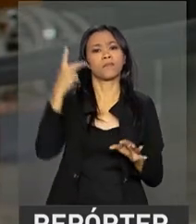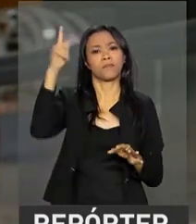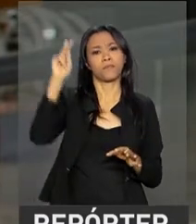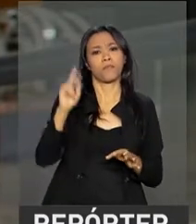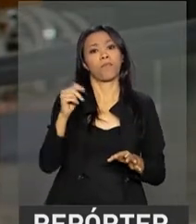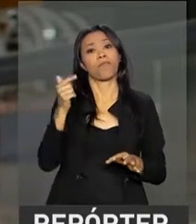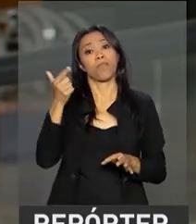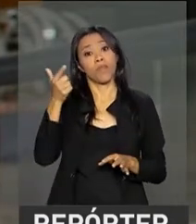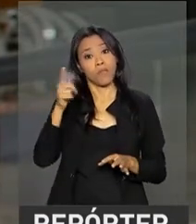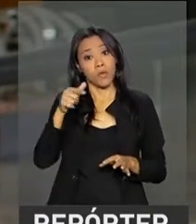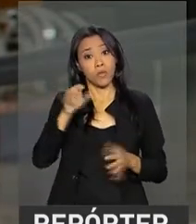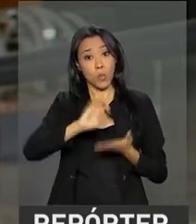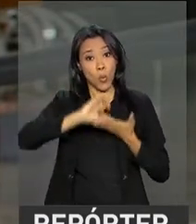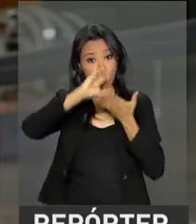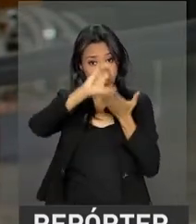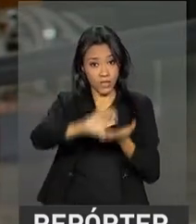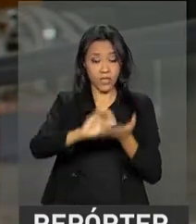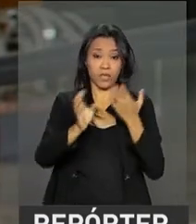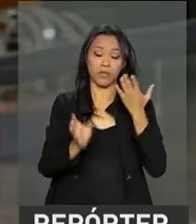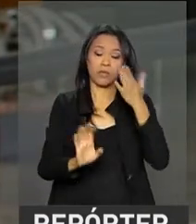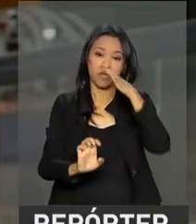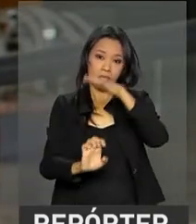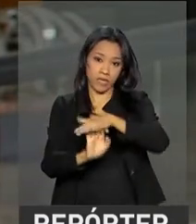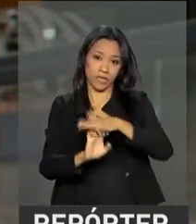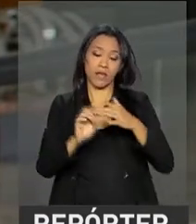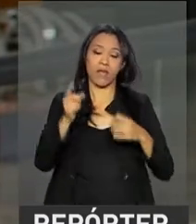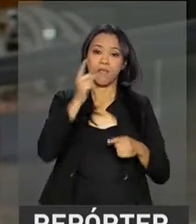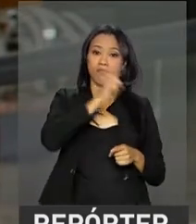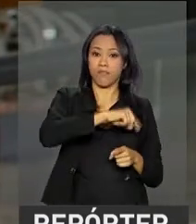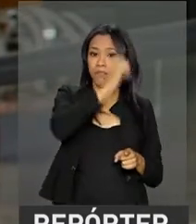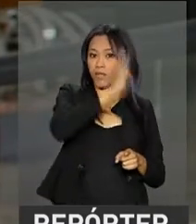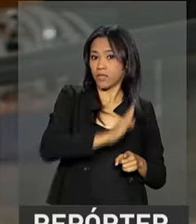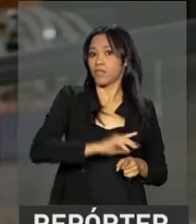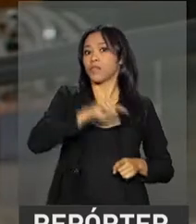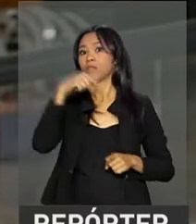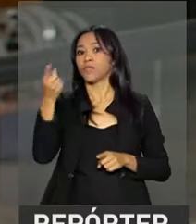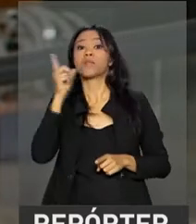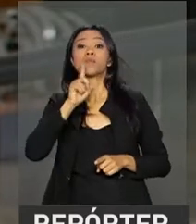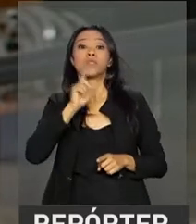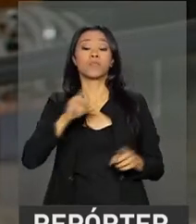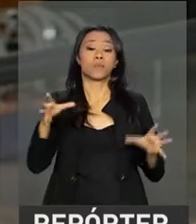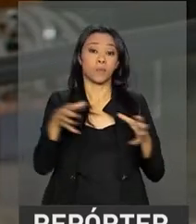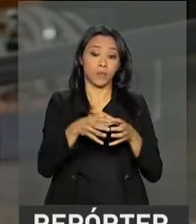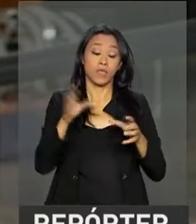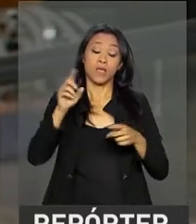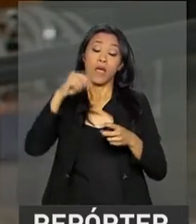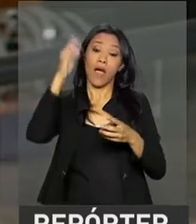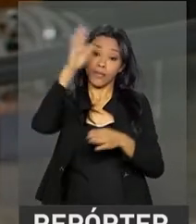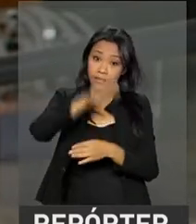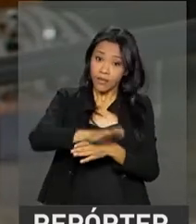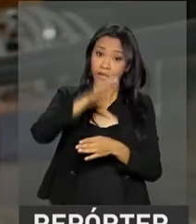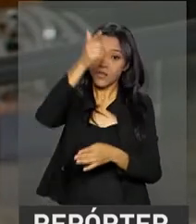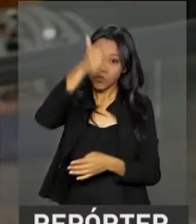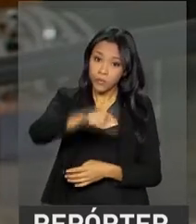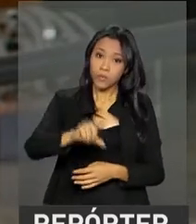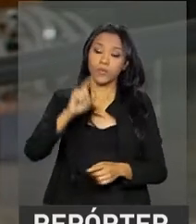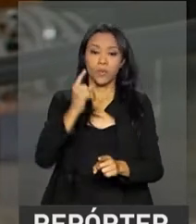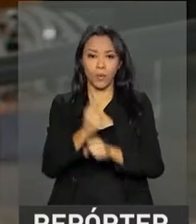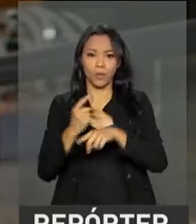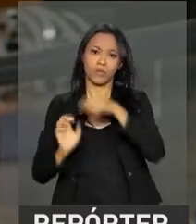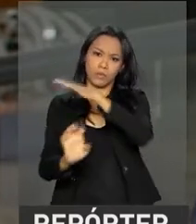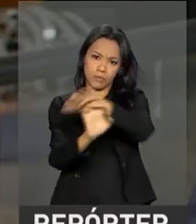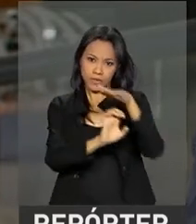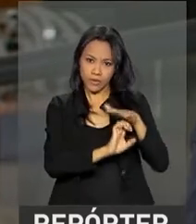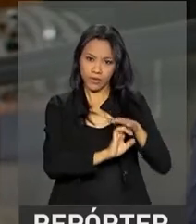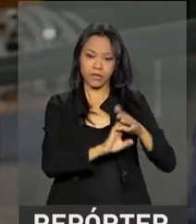Citigroup e pelo Conselho Empresarial Brasil-Estados Unidos. E à tarde tem encontro com mais um grupo de investidores.